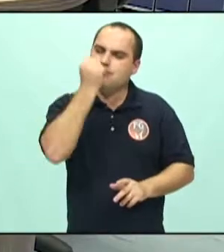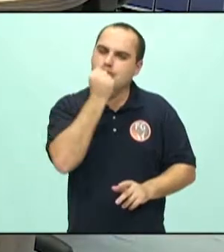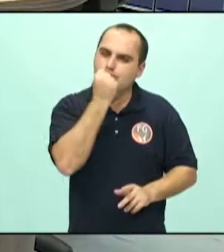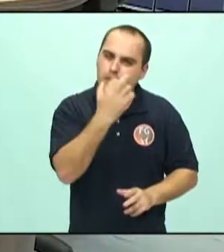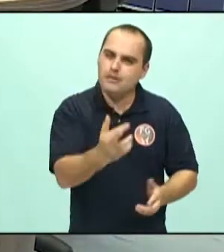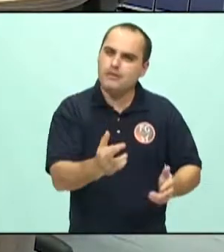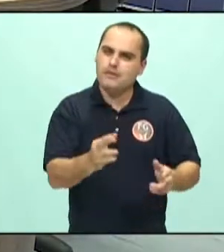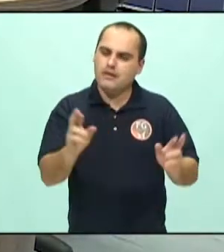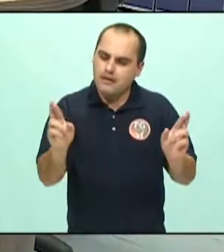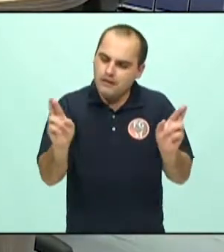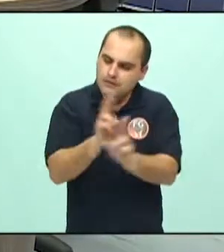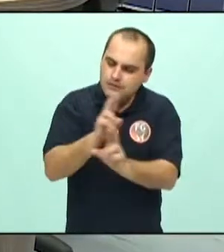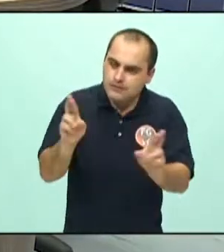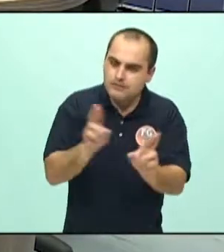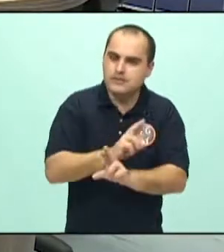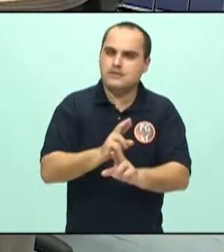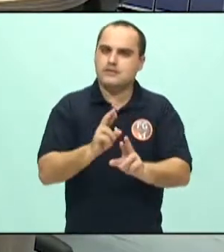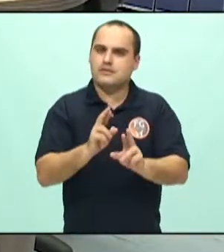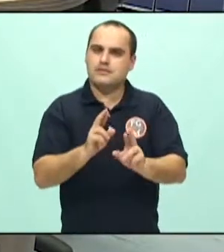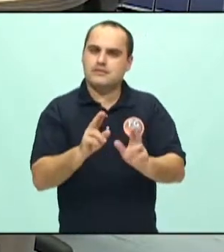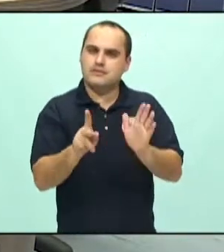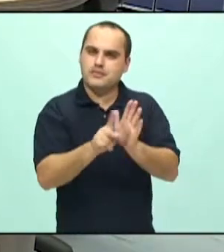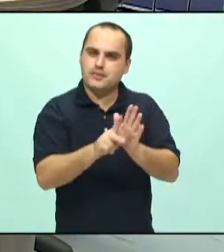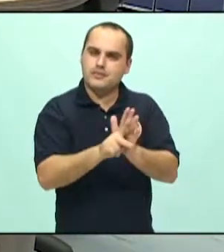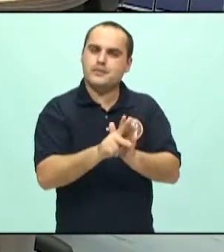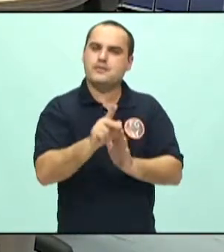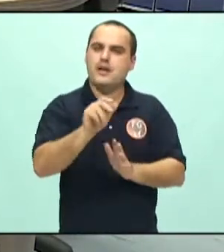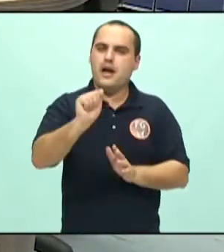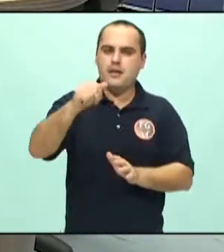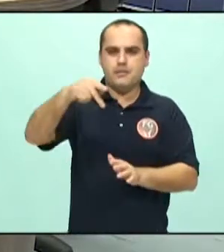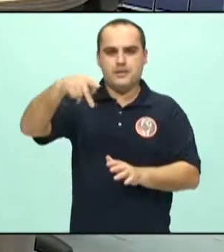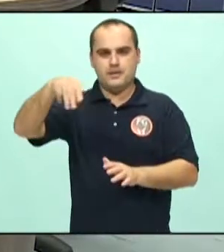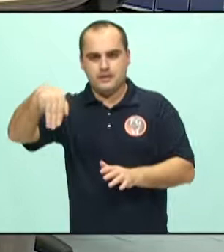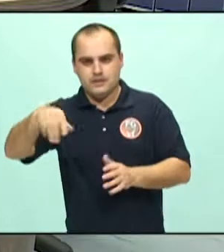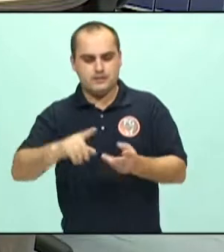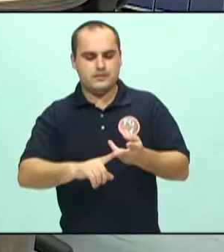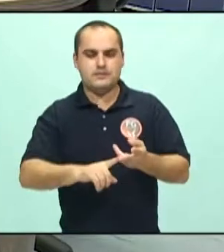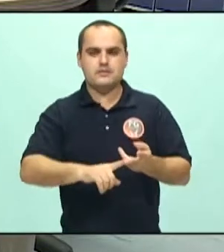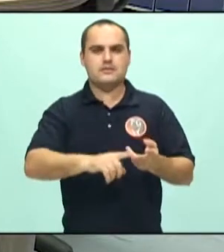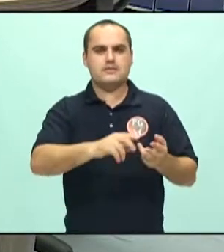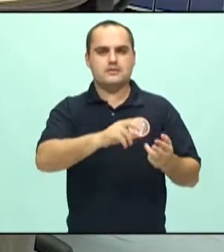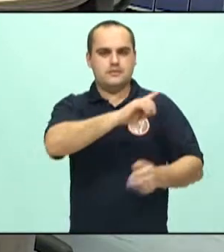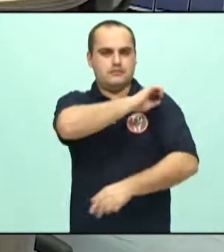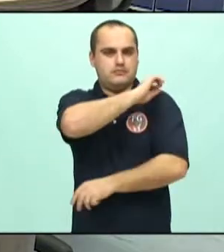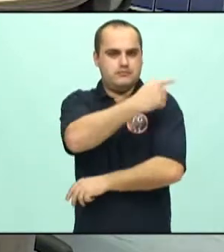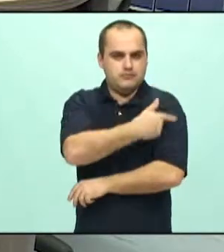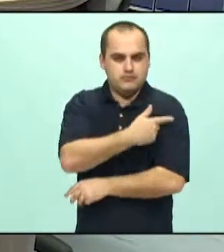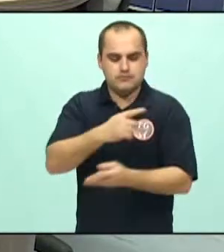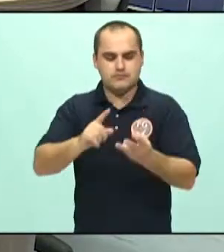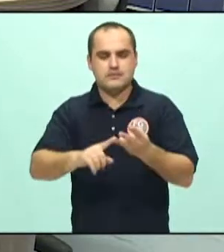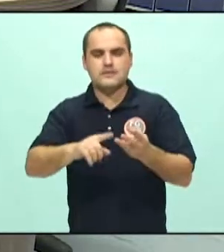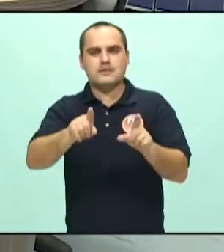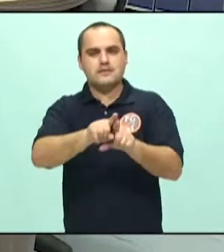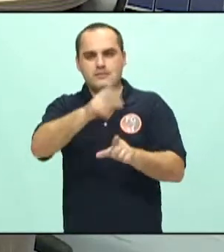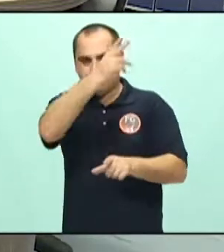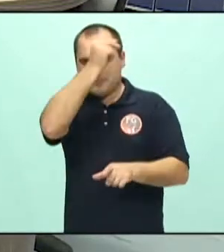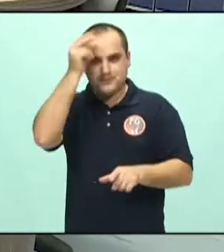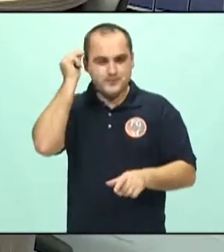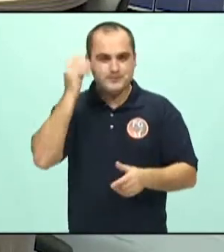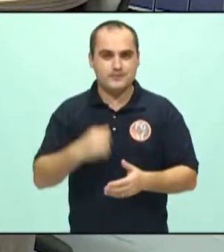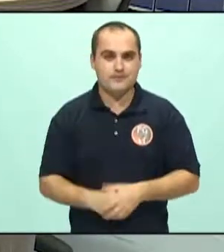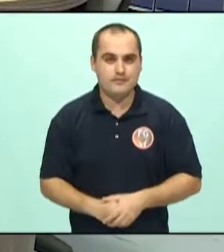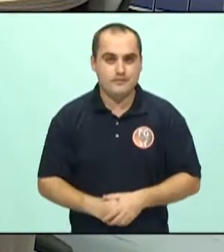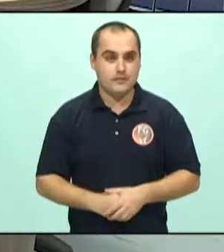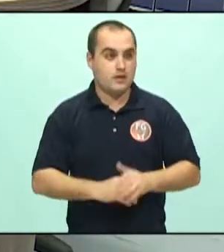autoridade portuária, com o operador portuário, com o governo, e mostrar também para o governo federal, o próprio empresário fala de que a nossa mão de